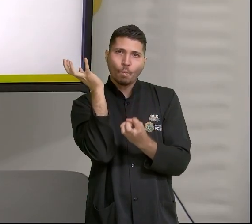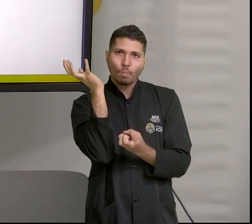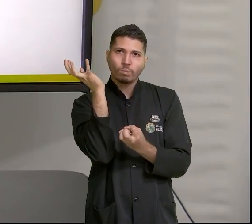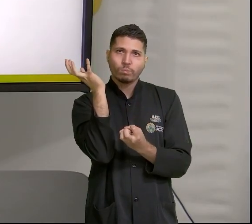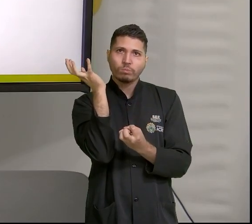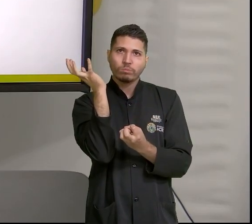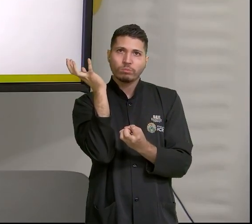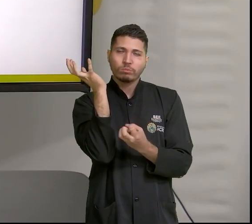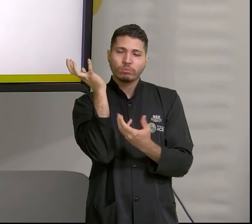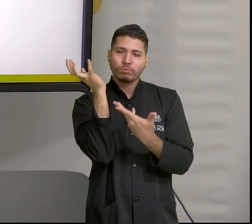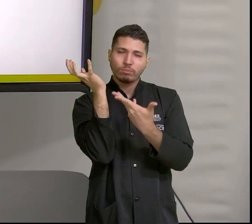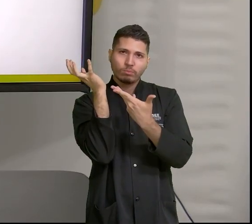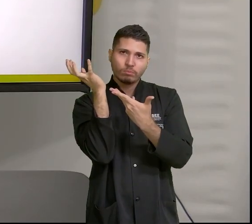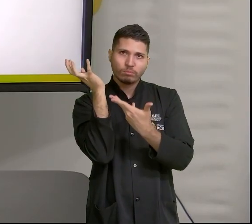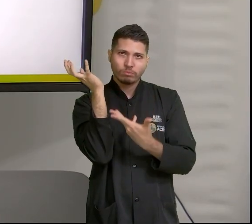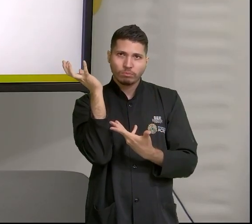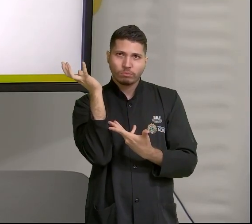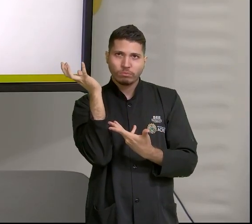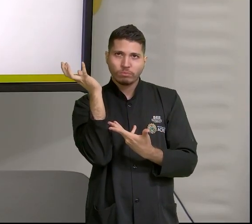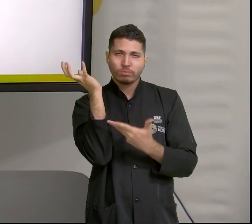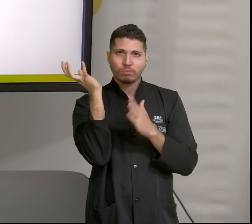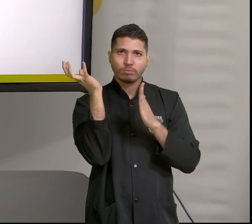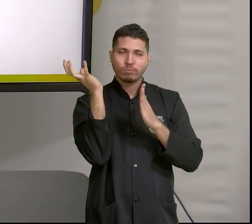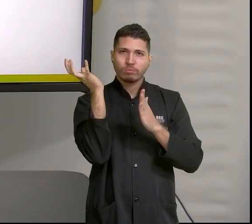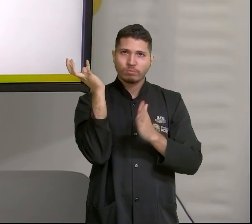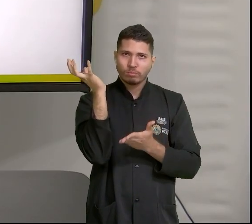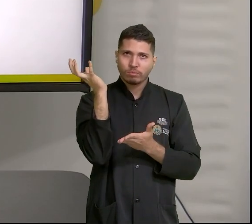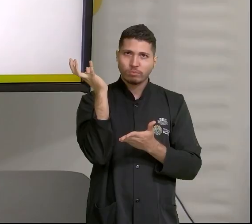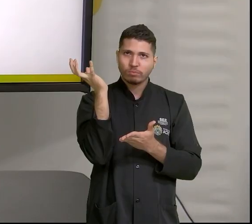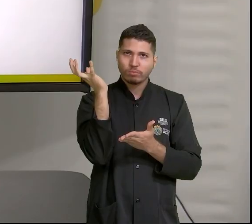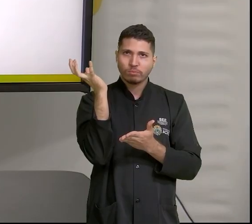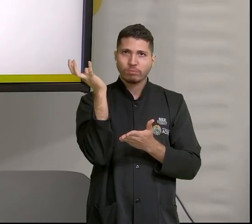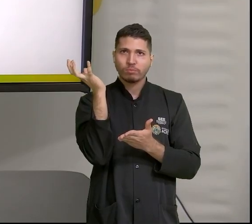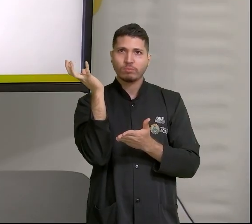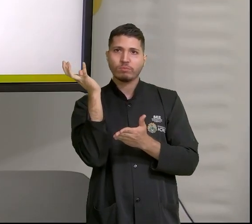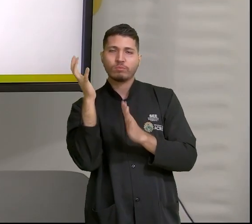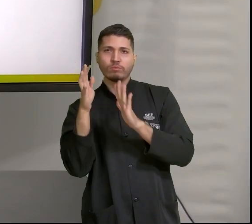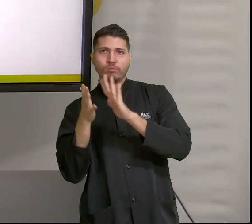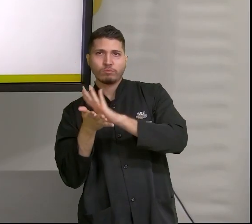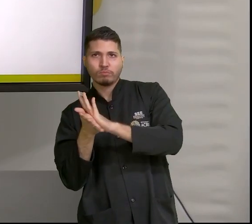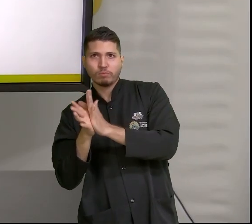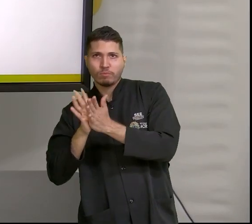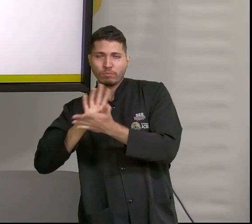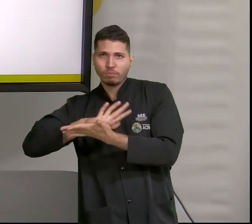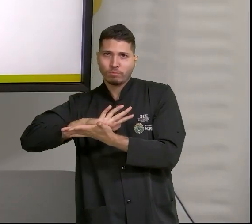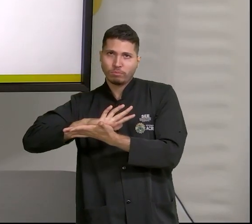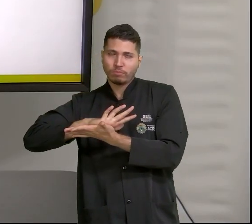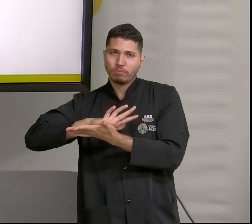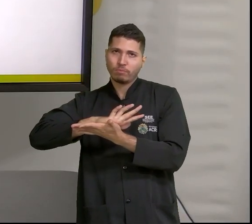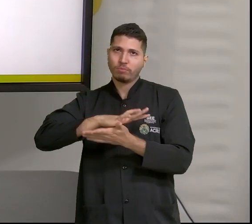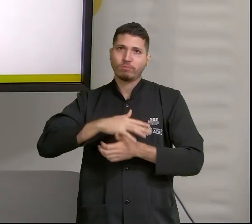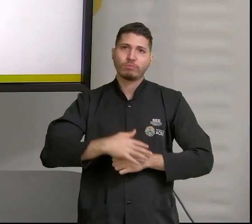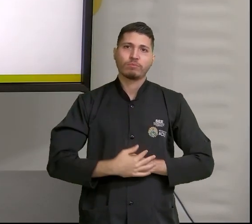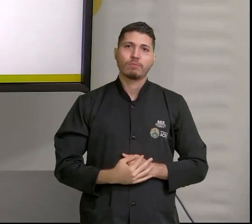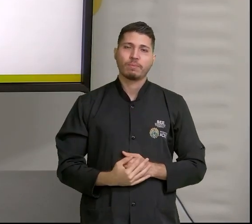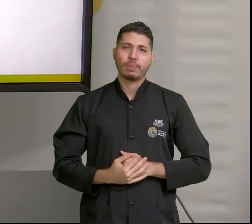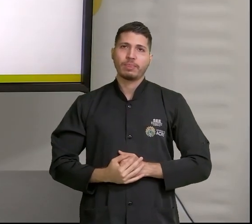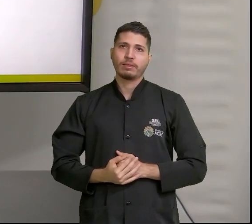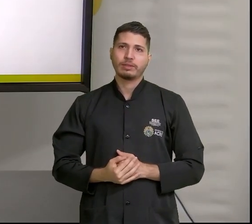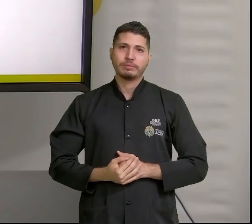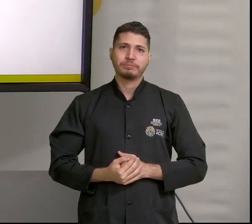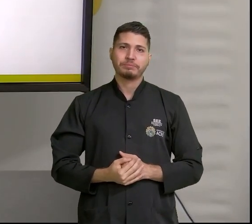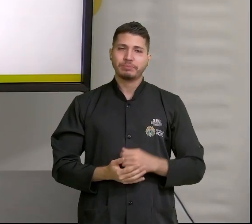A árvore aqui possivelmente já foi morta e já aconteceu todo o desastre natural, certo? Bem,